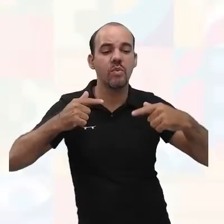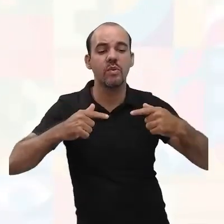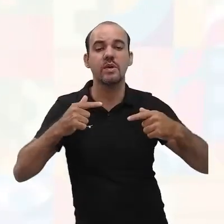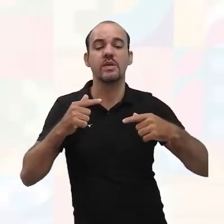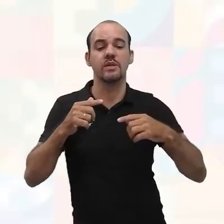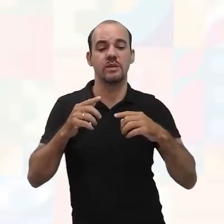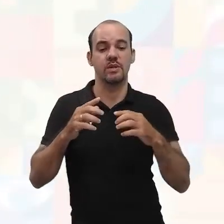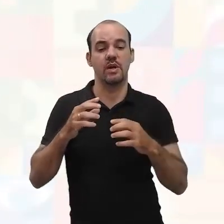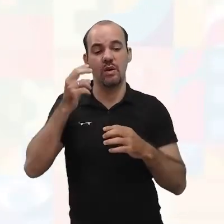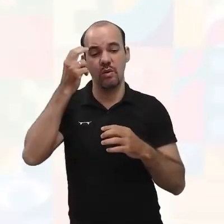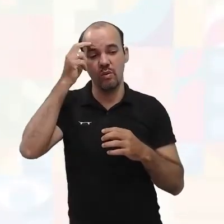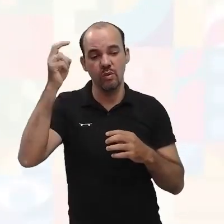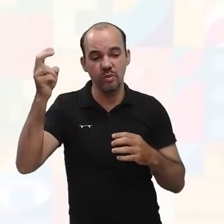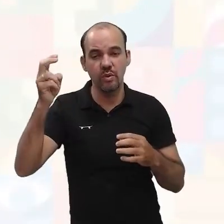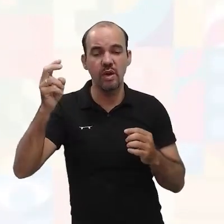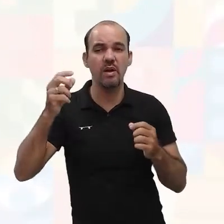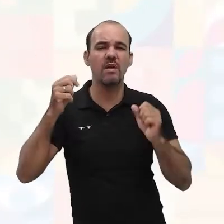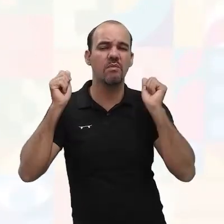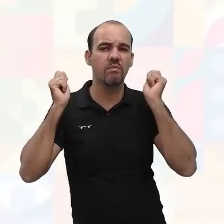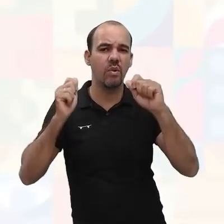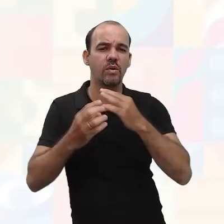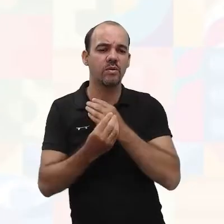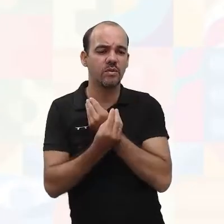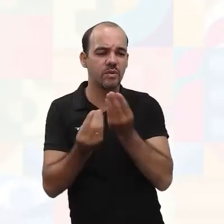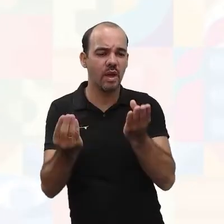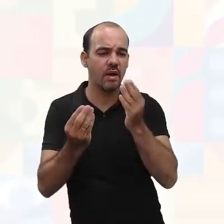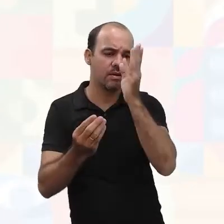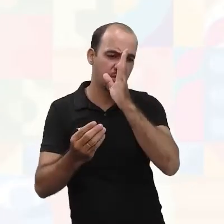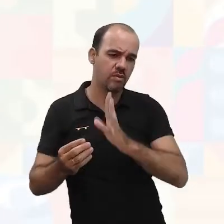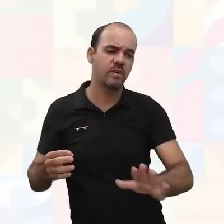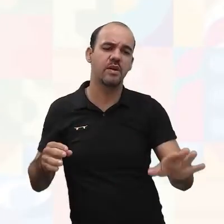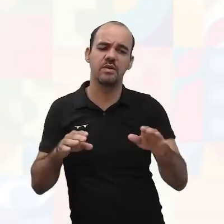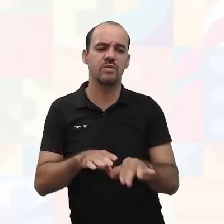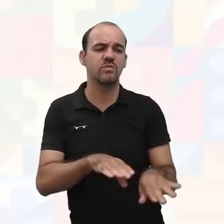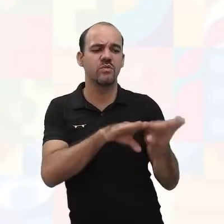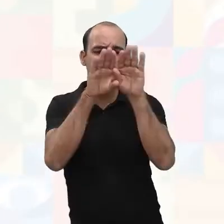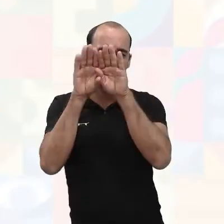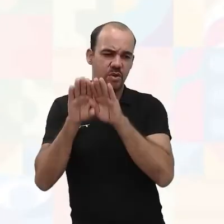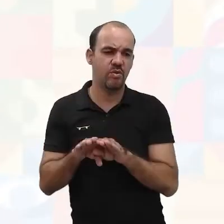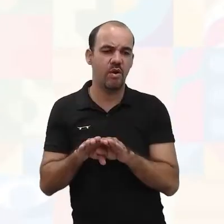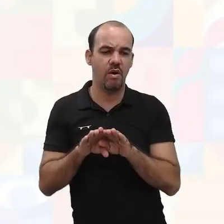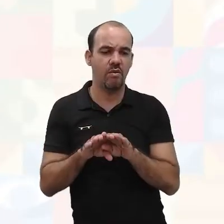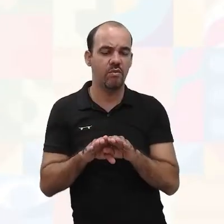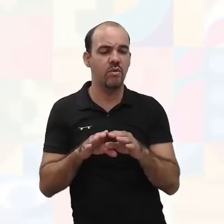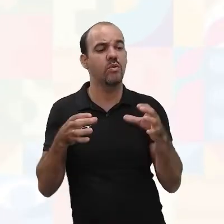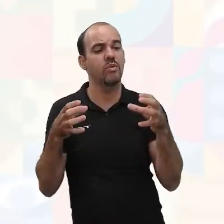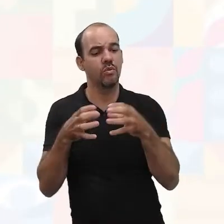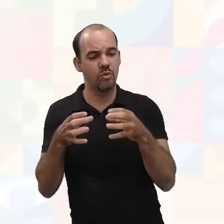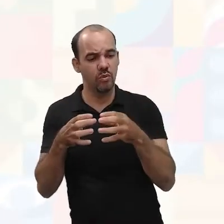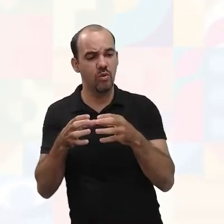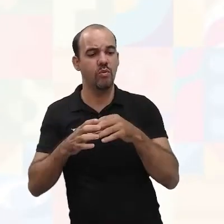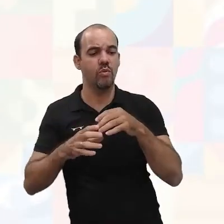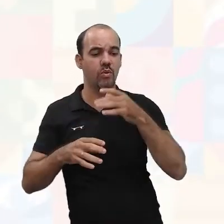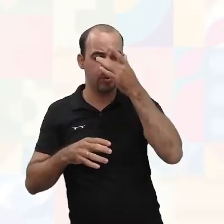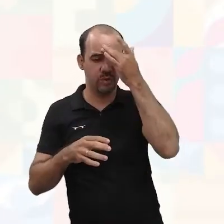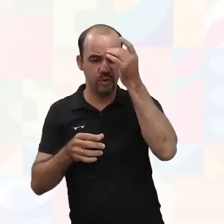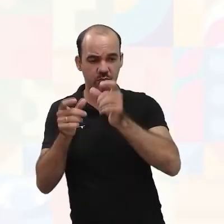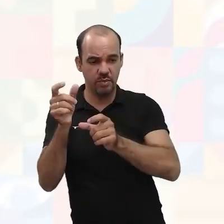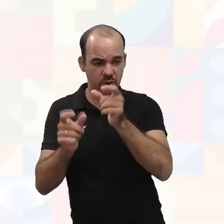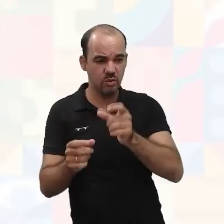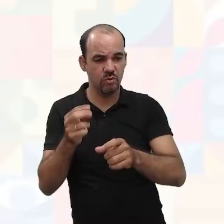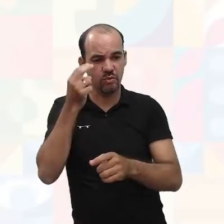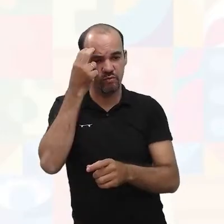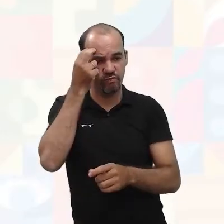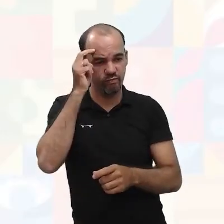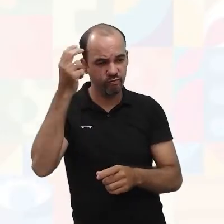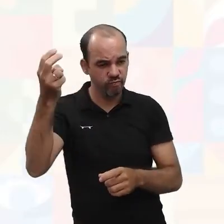pudessem universalizar o acesso ao ensino no Brasil. E foram grupos de intelectuais, de pensadores, que surgiram lá na década